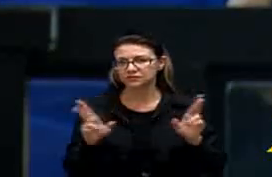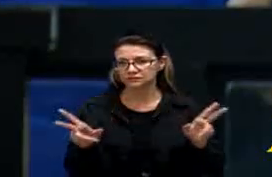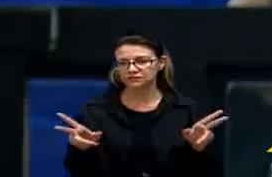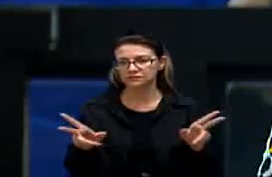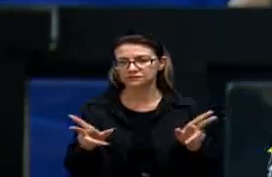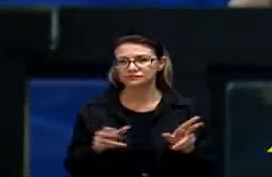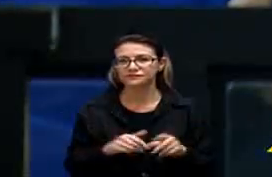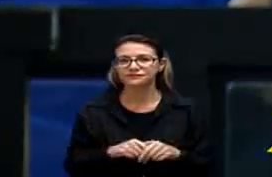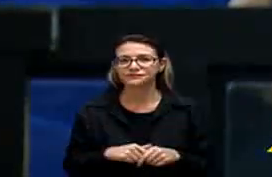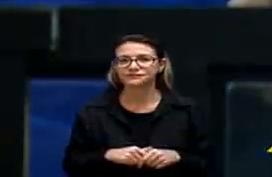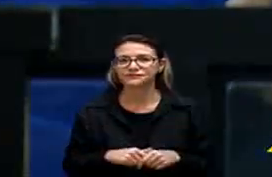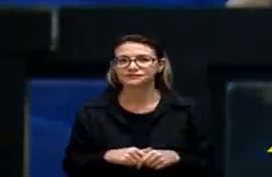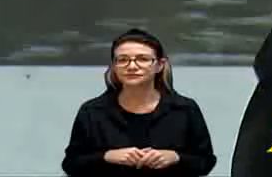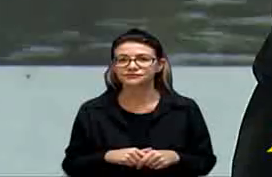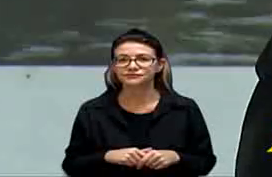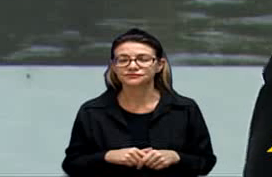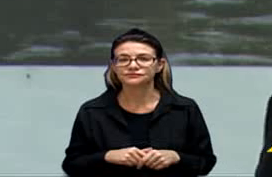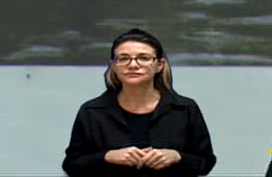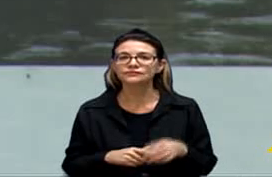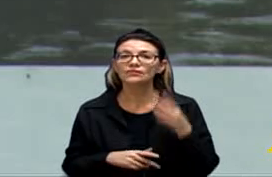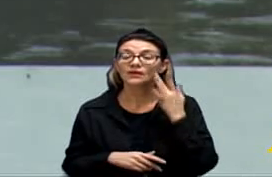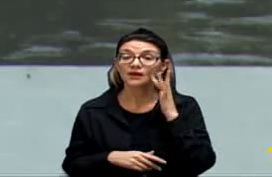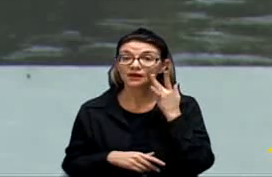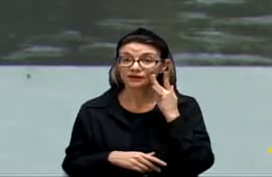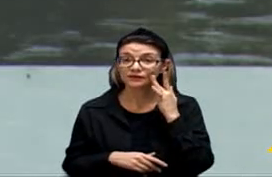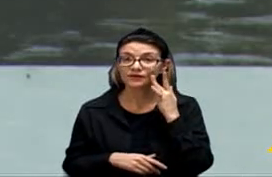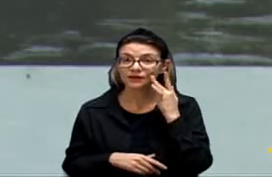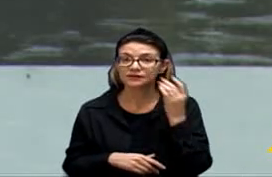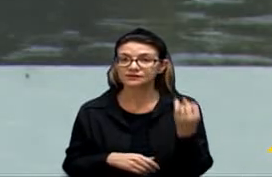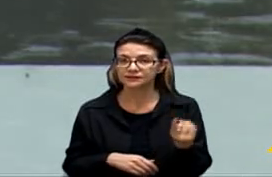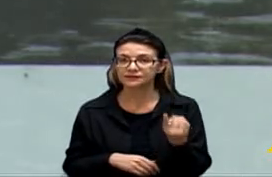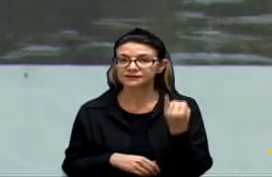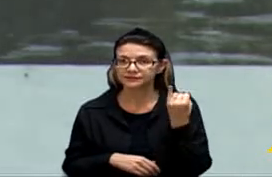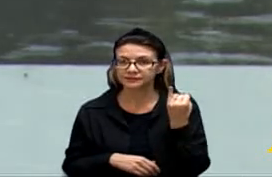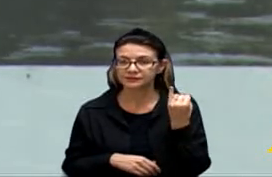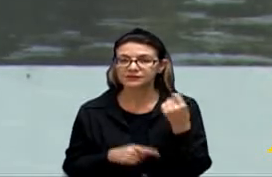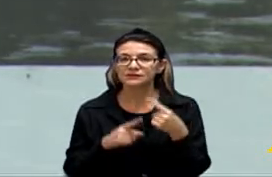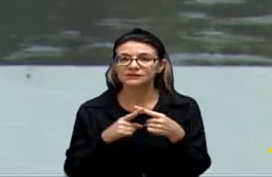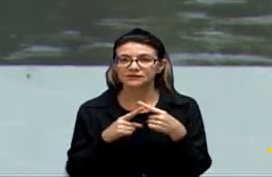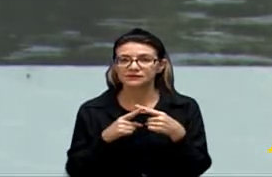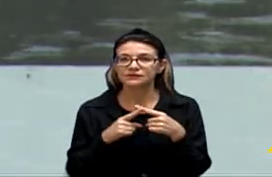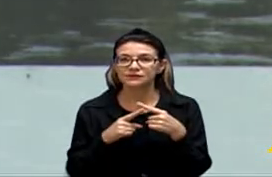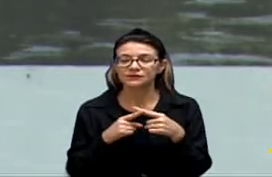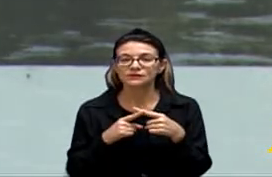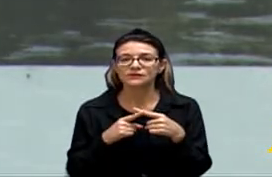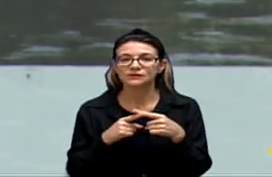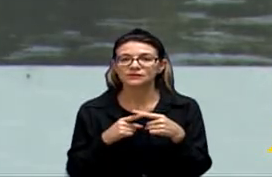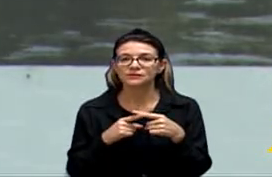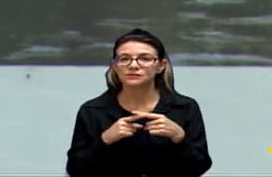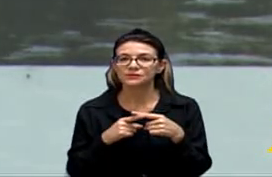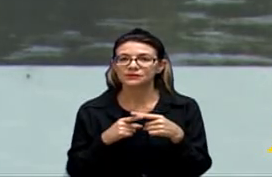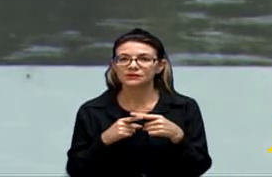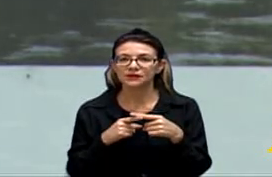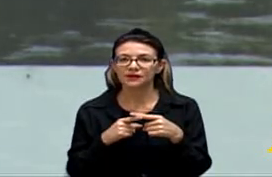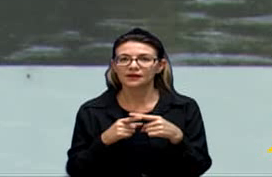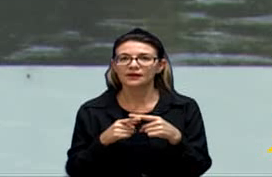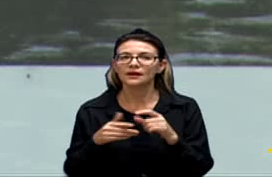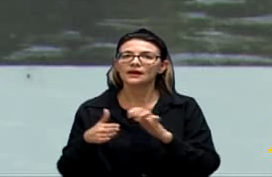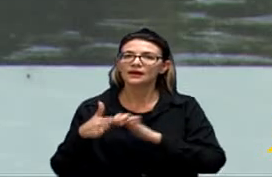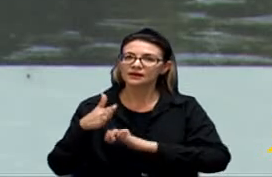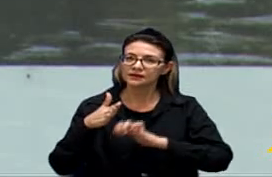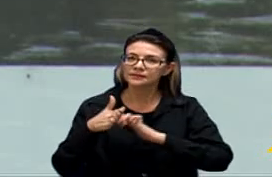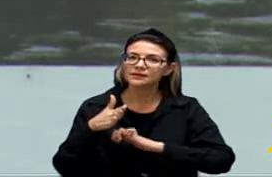bom então é isso presidente eu acho que é importante de fazer isso porque acho que é é é de interesse da